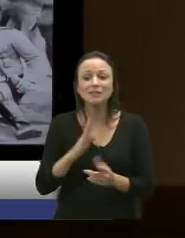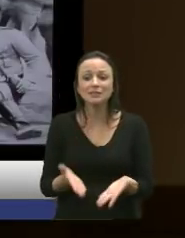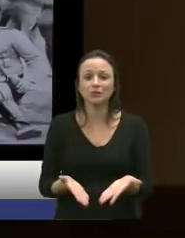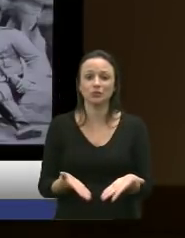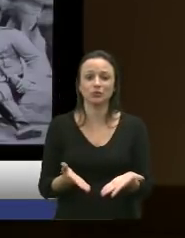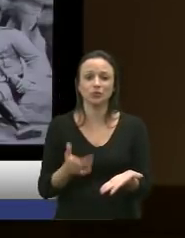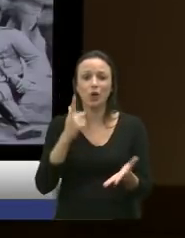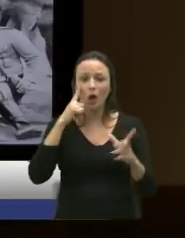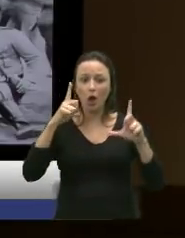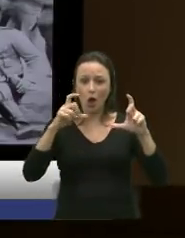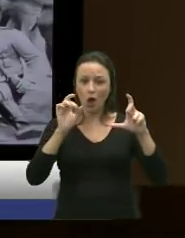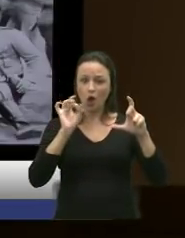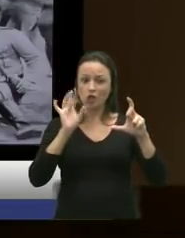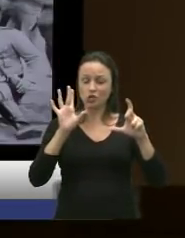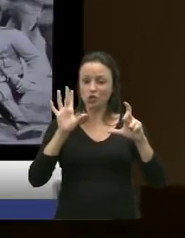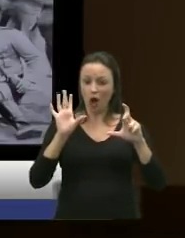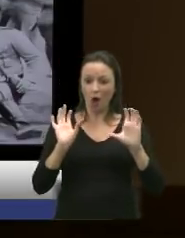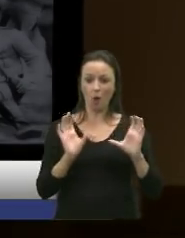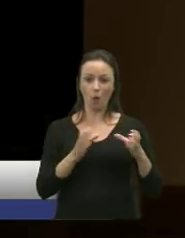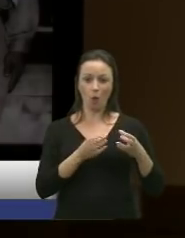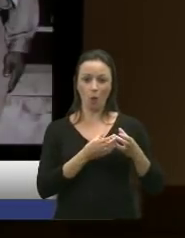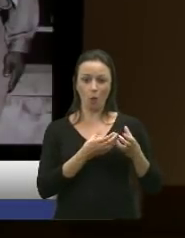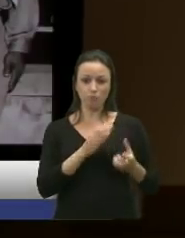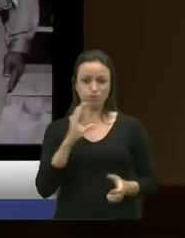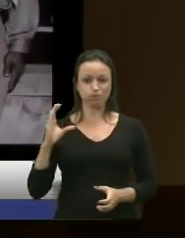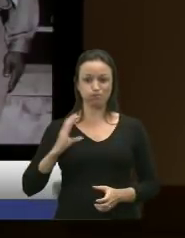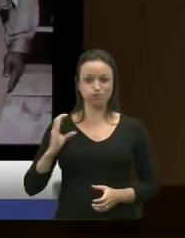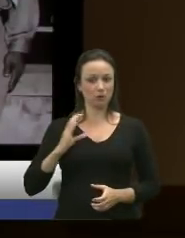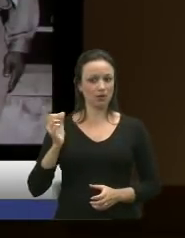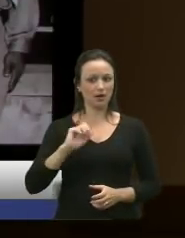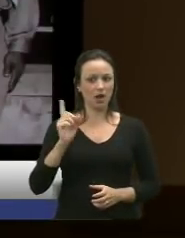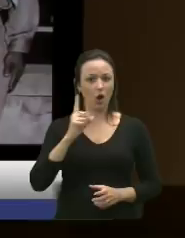só da elite brasileira. A próxima foto é melhor ainda.